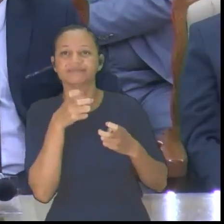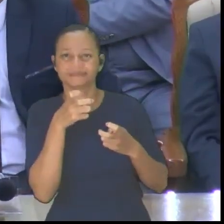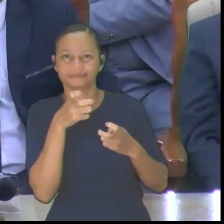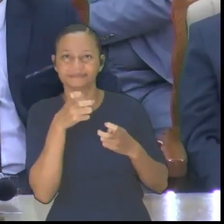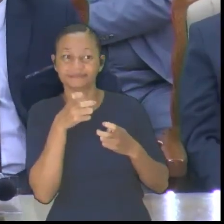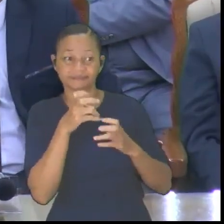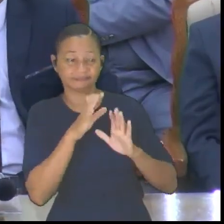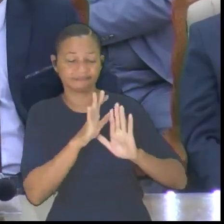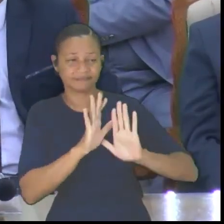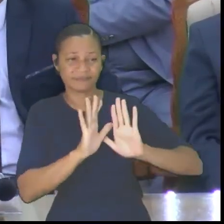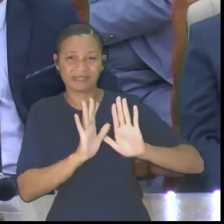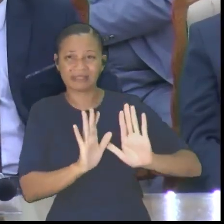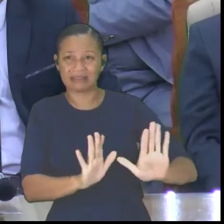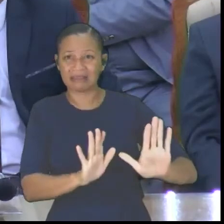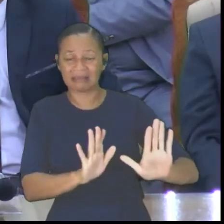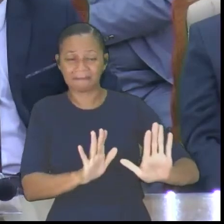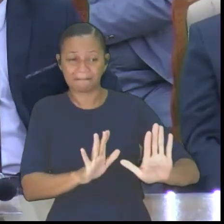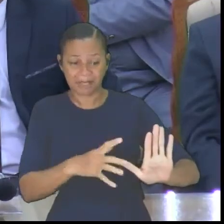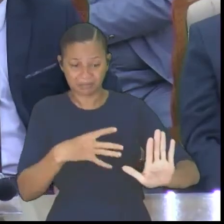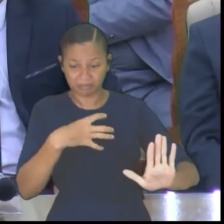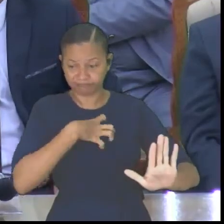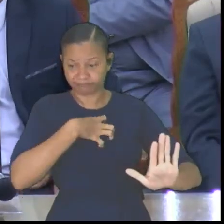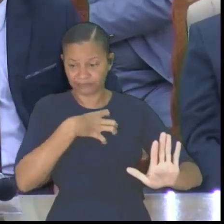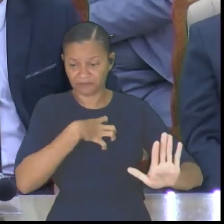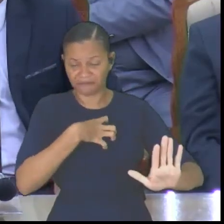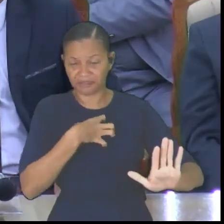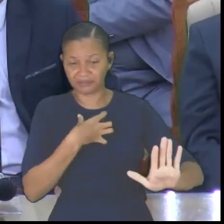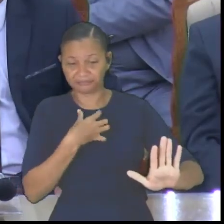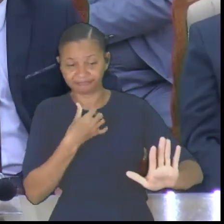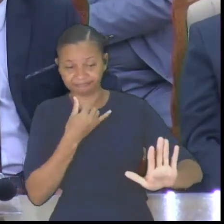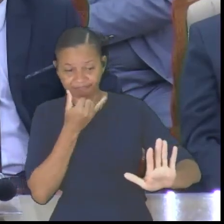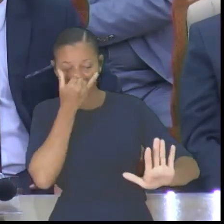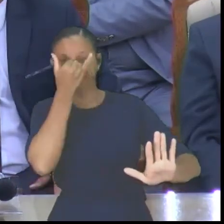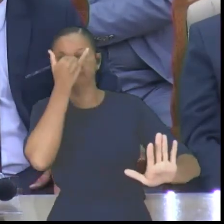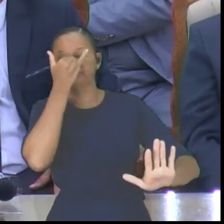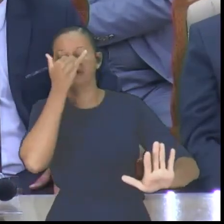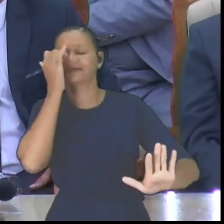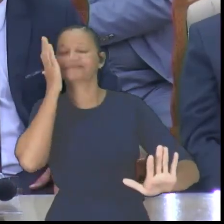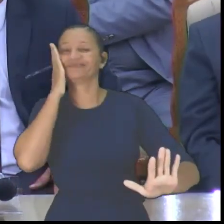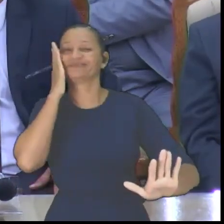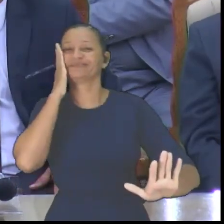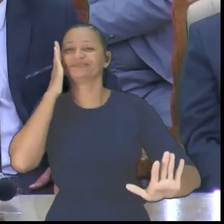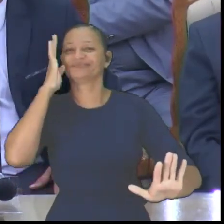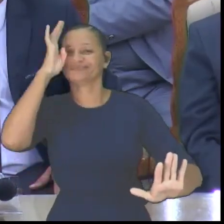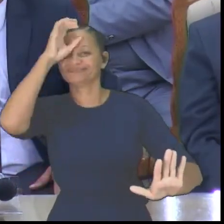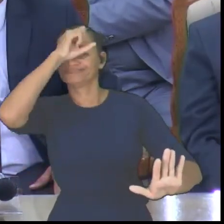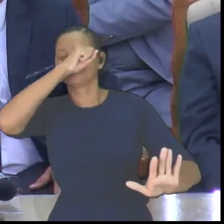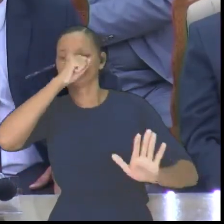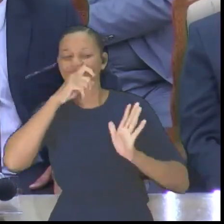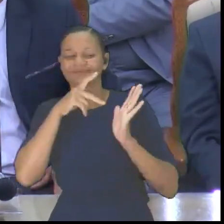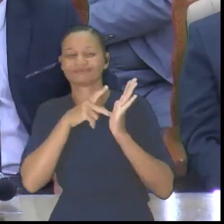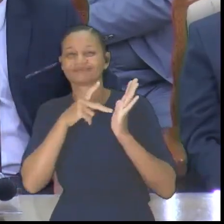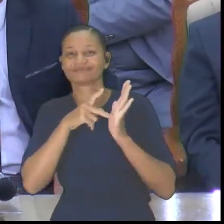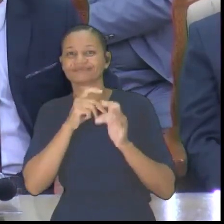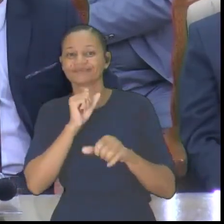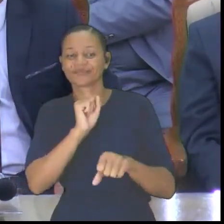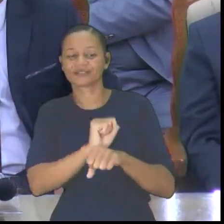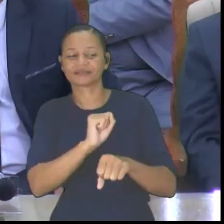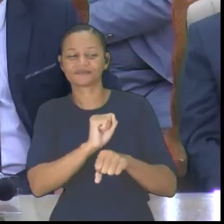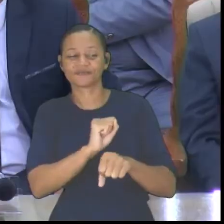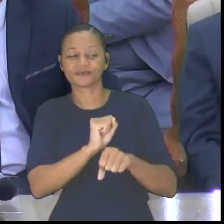Mas para ele não viver decepcionado, ele aprende uma grande verdade: ele sempre espera o